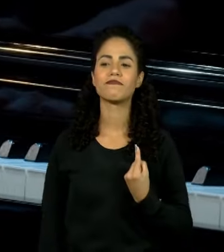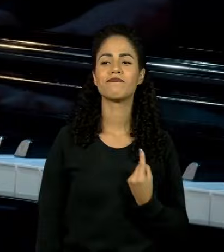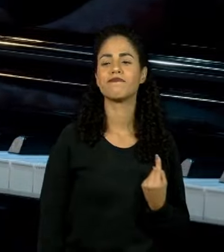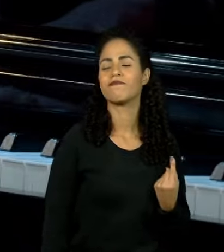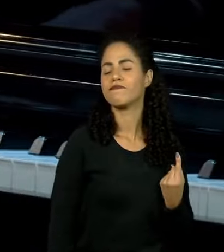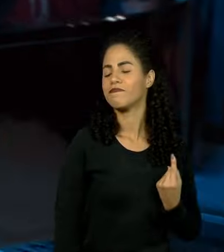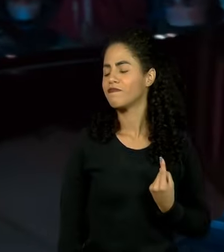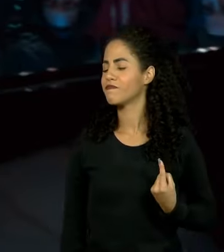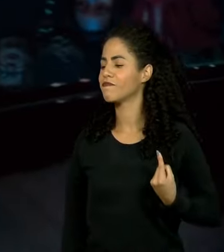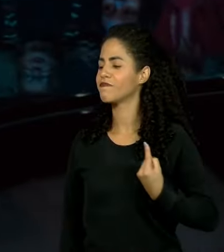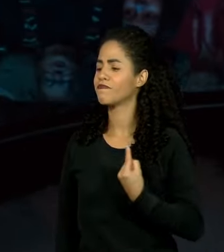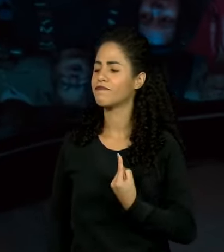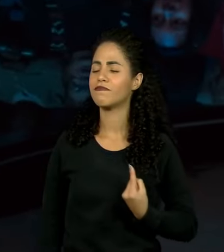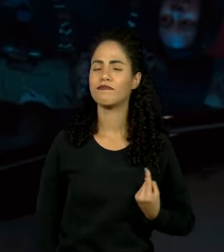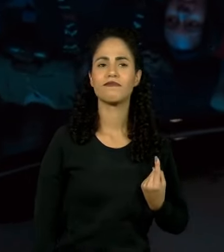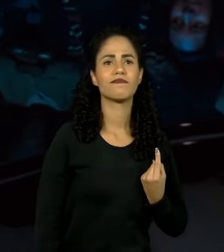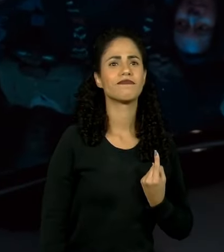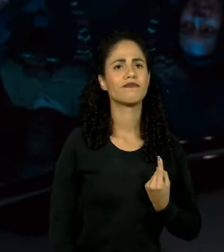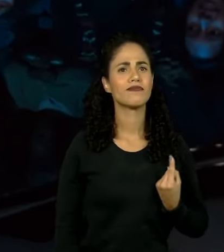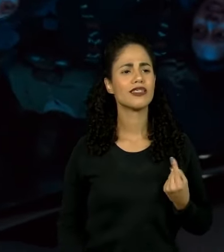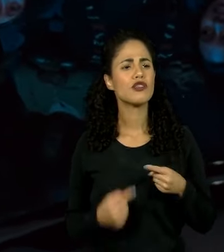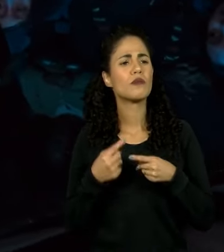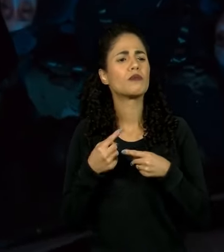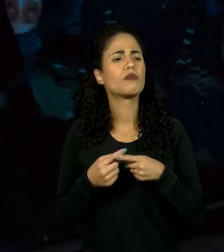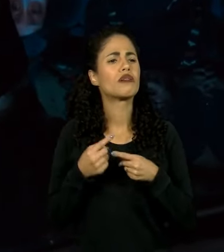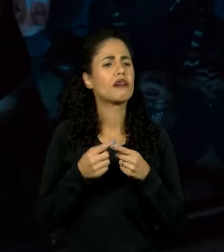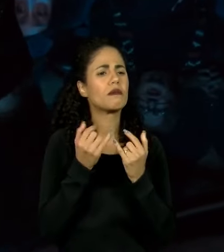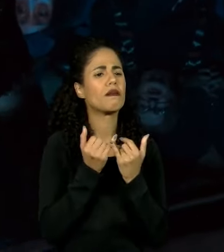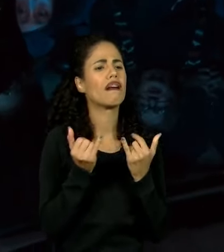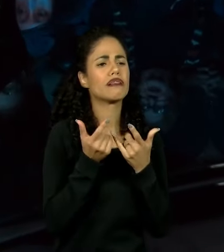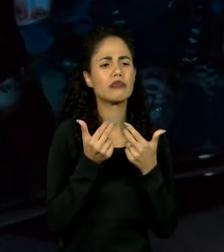ah porque tudo é tão